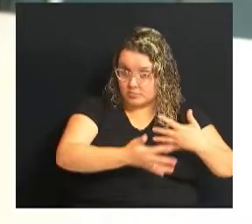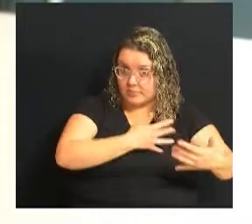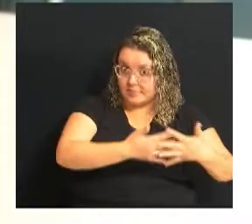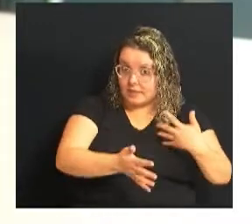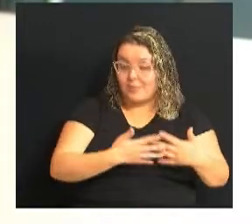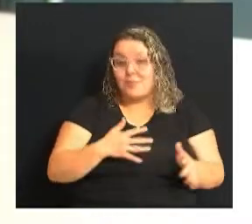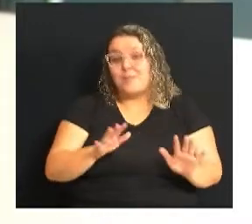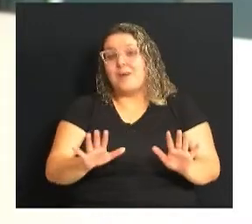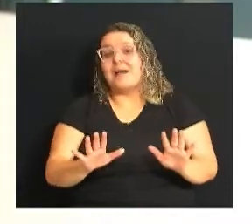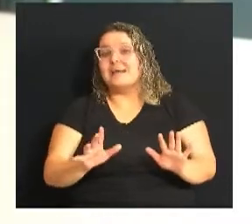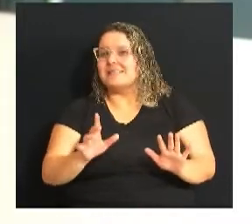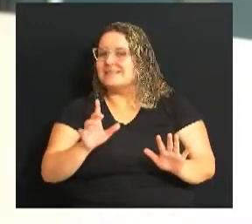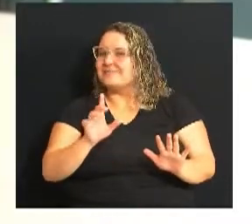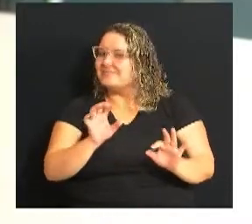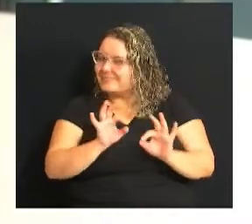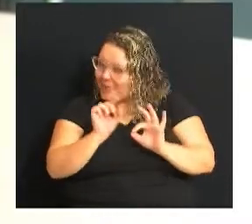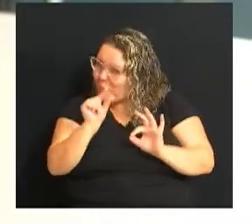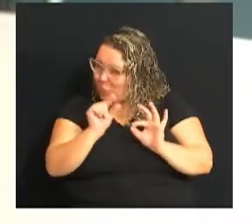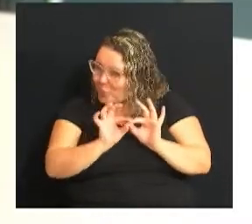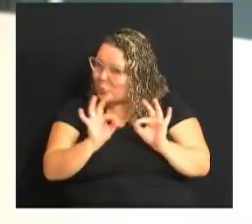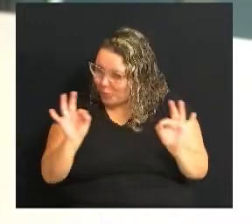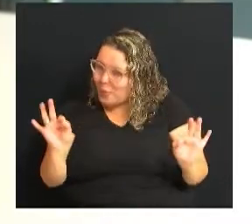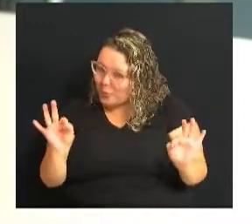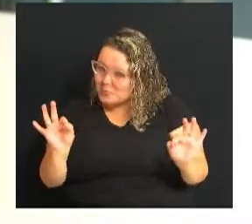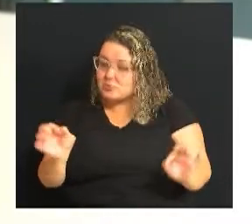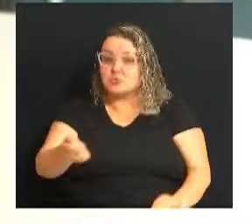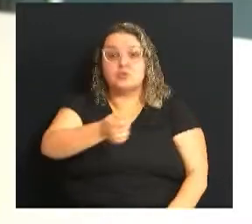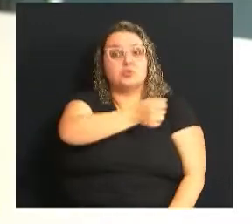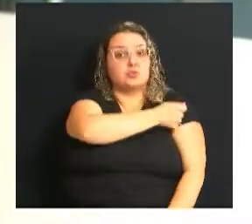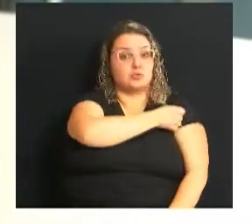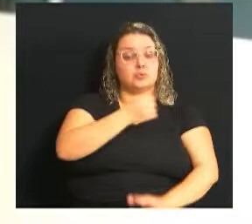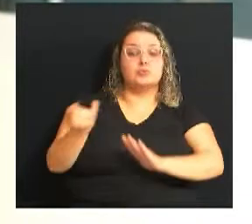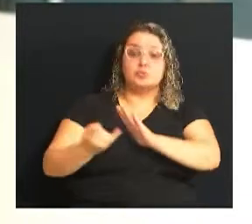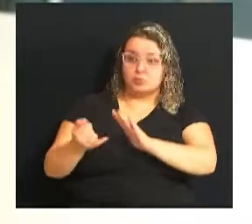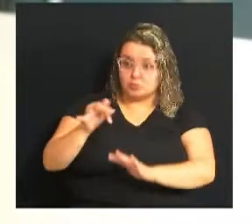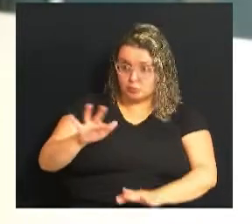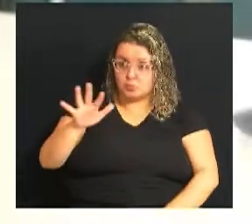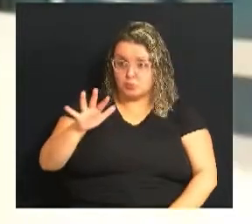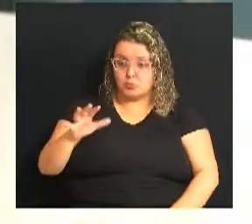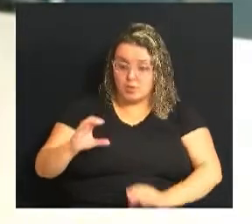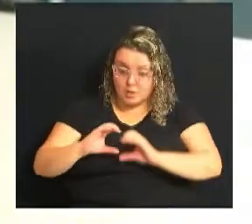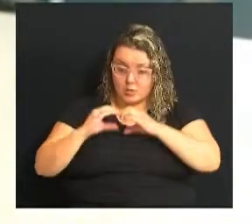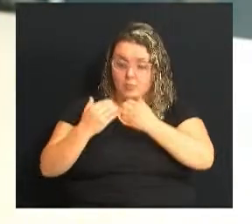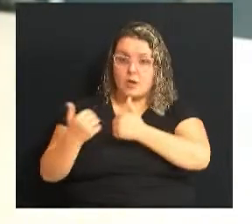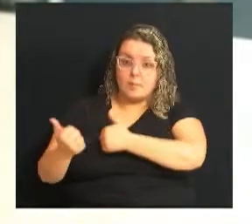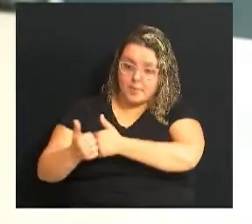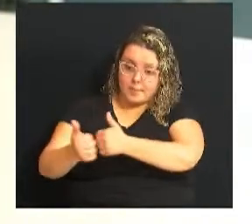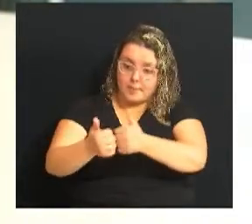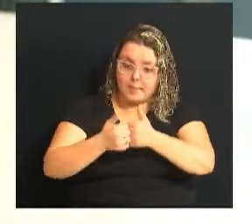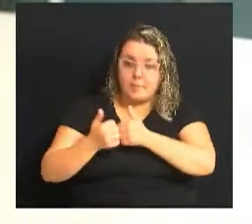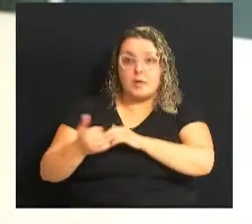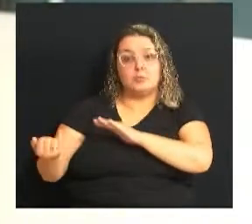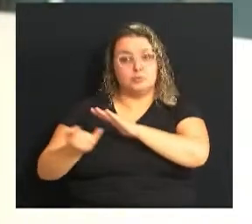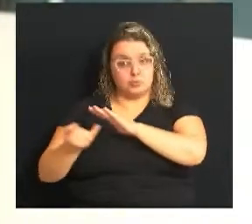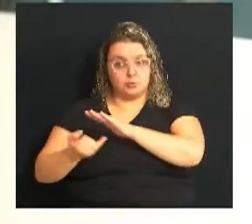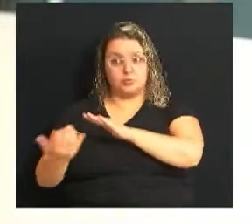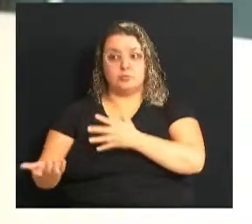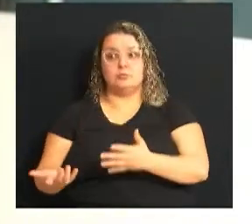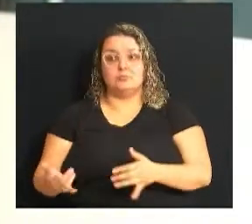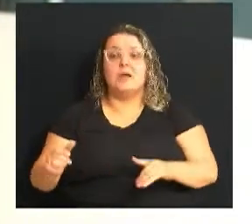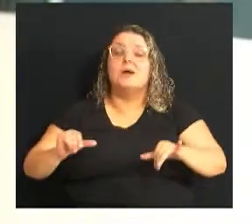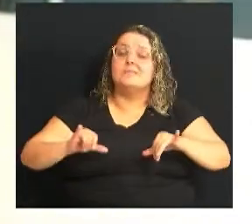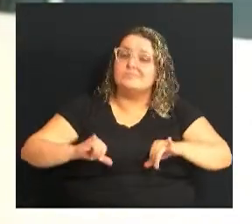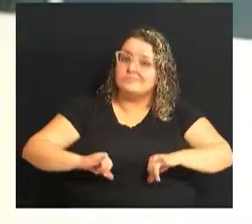não é tão próximo assim. Então, os alunos do Instituto Federal e a comunidade ali do entorno do Instituto Federal, eles vêm sofrendo com